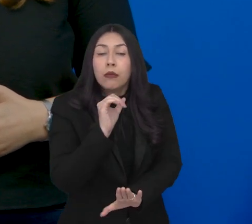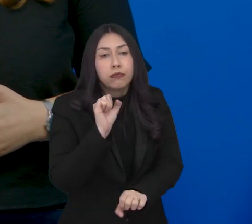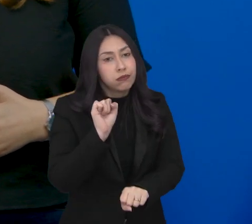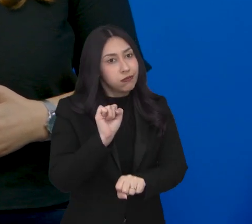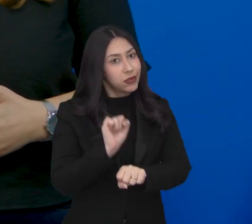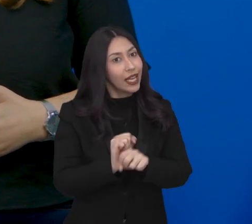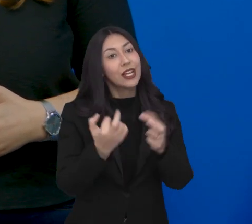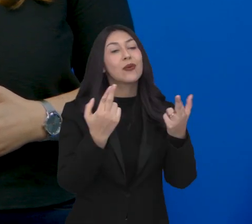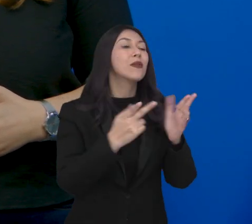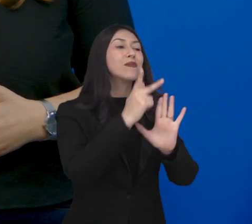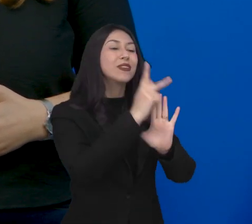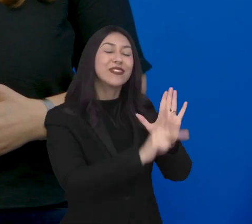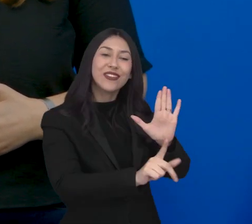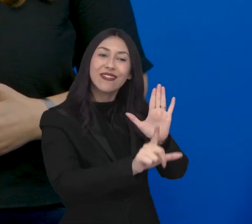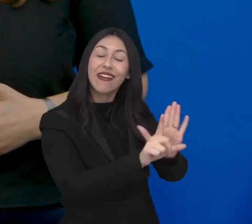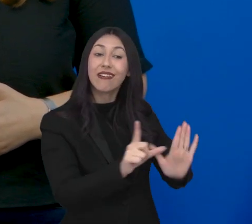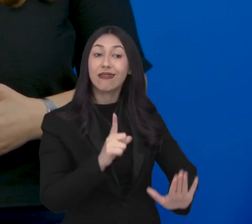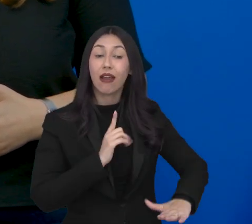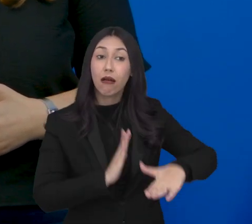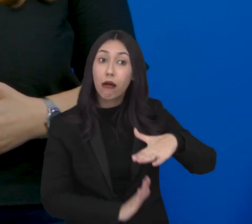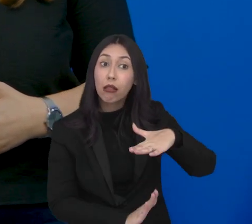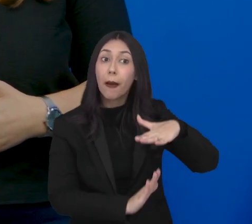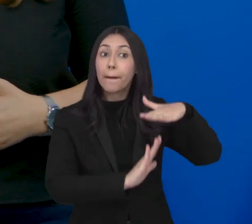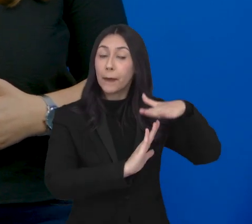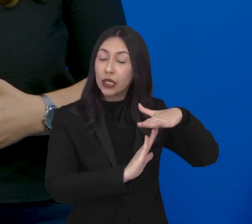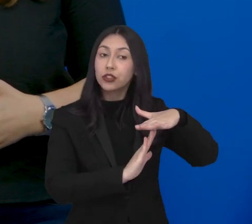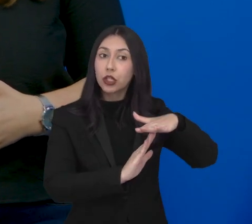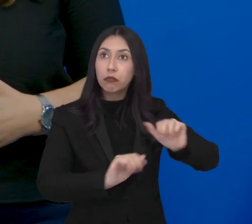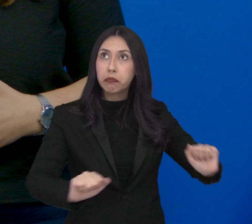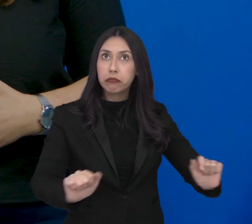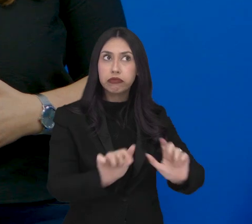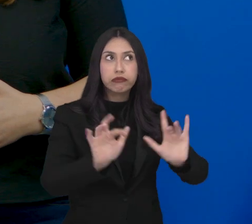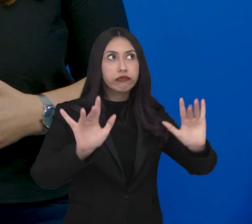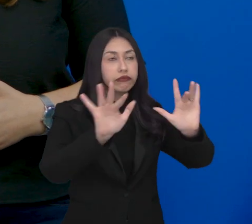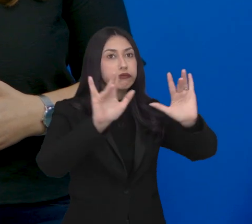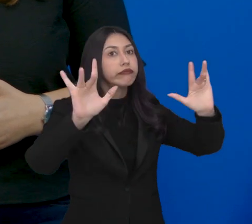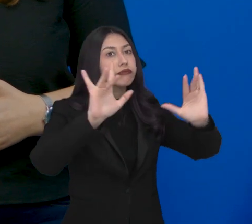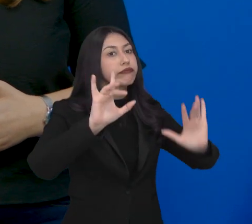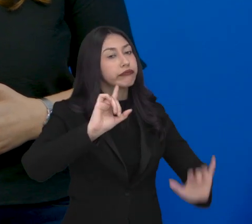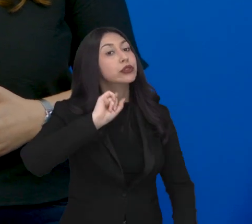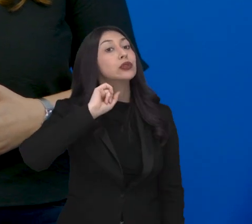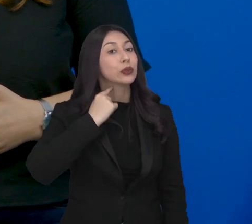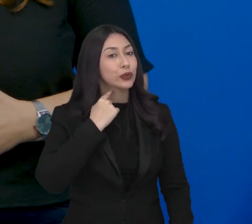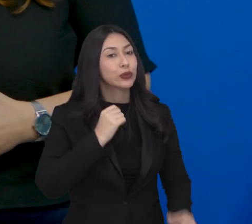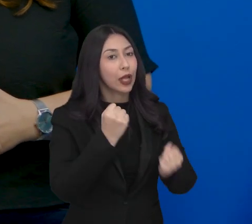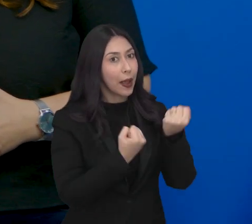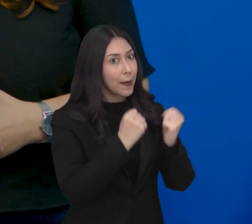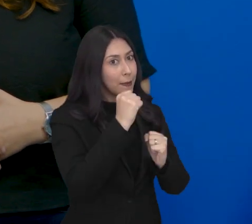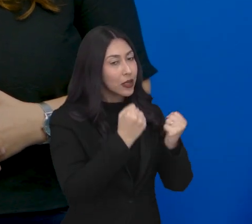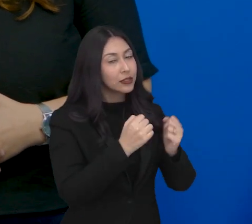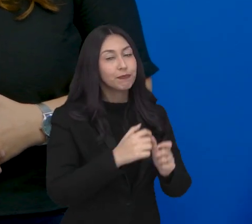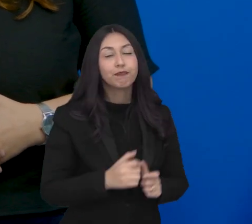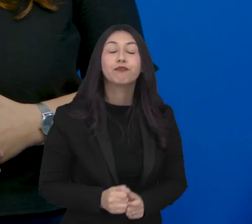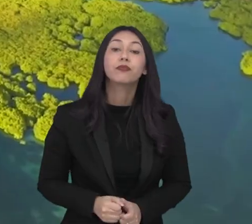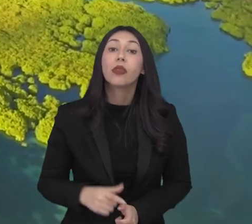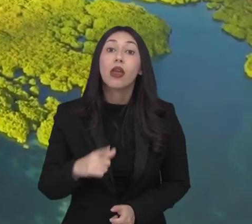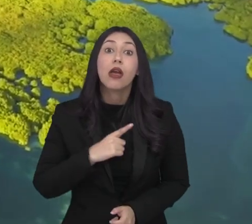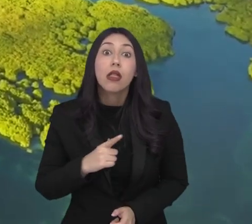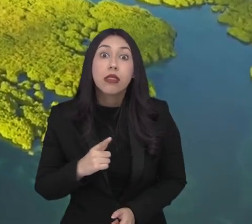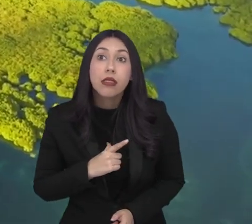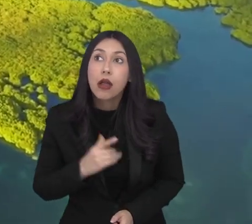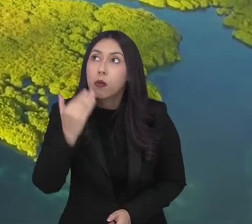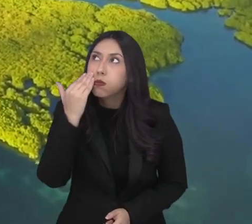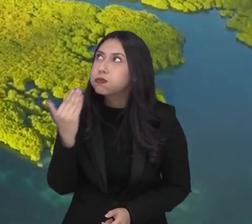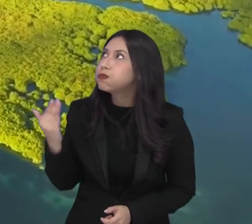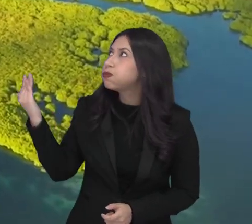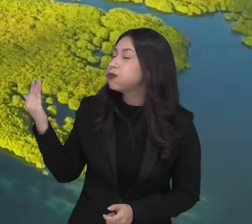as mudanças climáticas, como um projeto de lei que estabelece um limite para a emissão de gases nas empresas. Ela